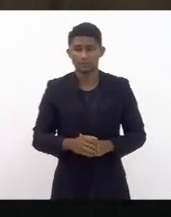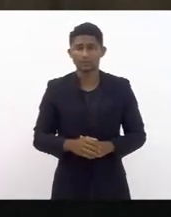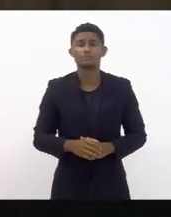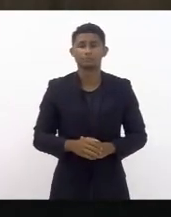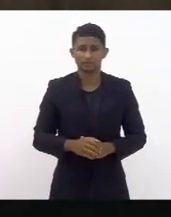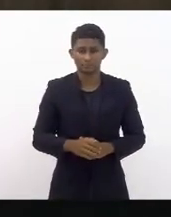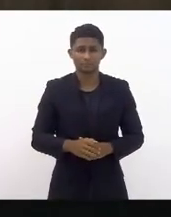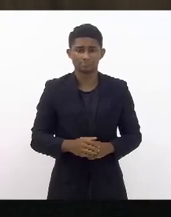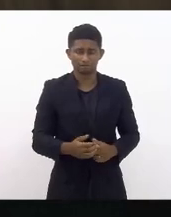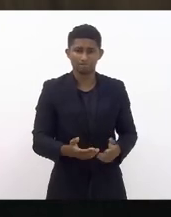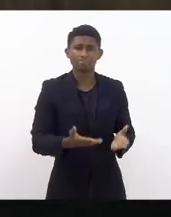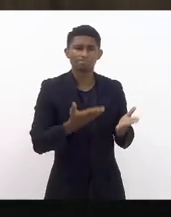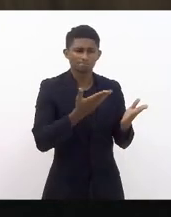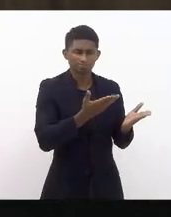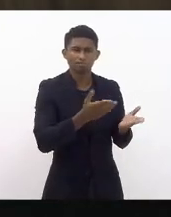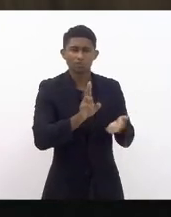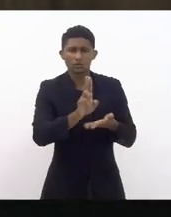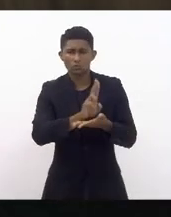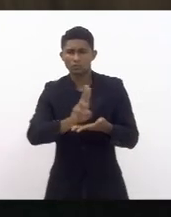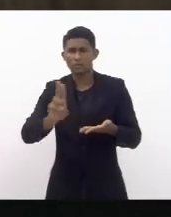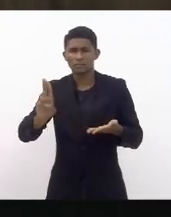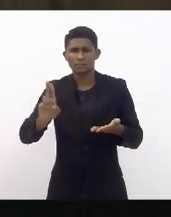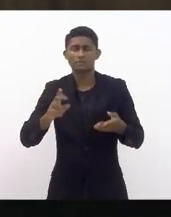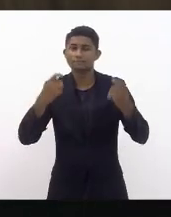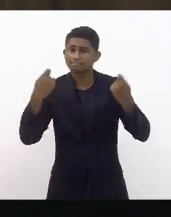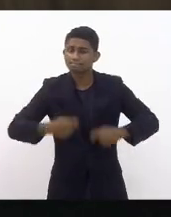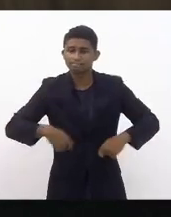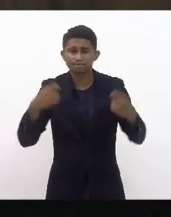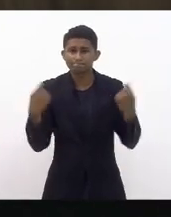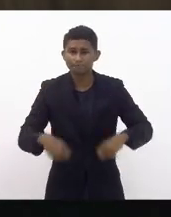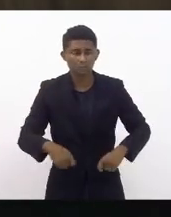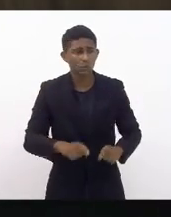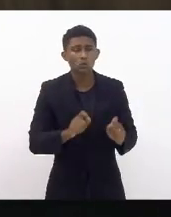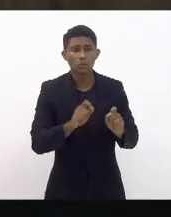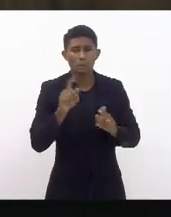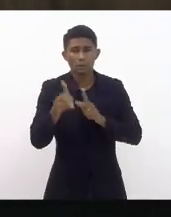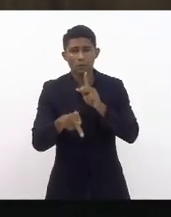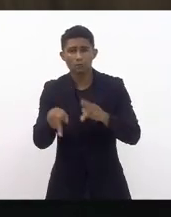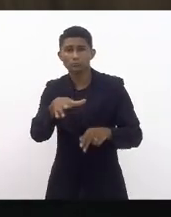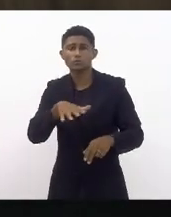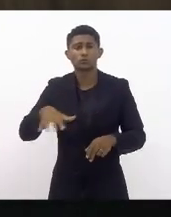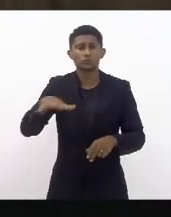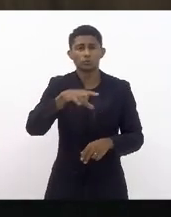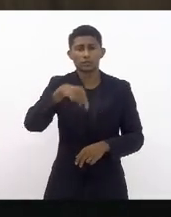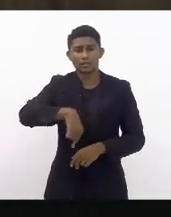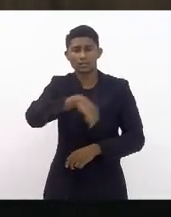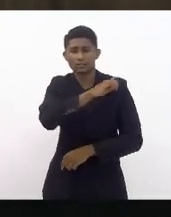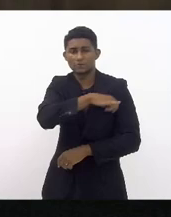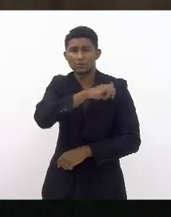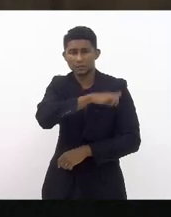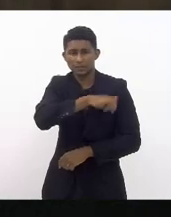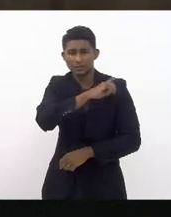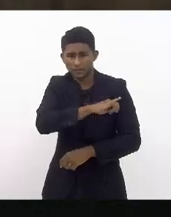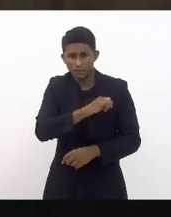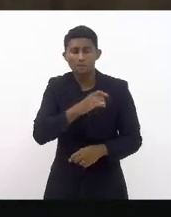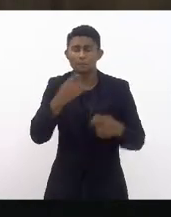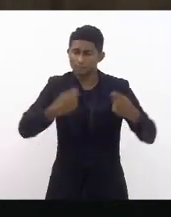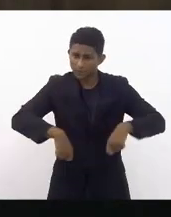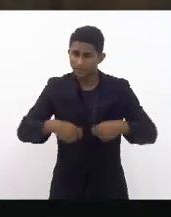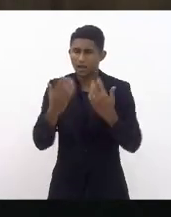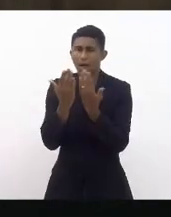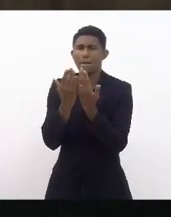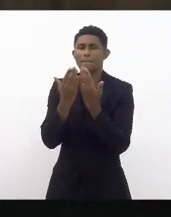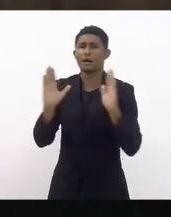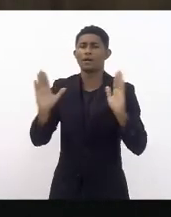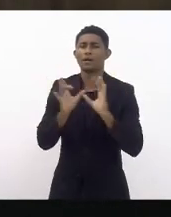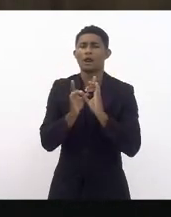uma universidade que tem que servir a todo o povo do Rio de Janeiro. O